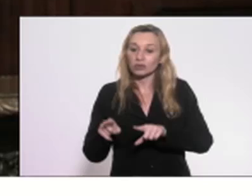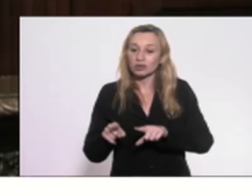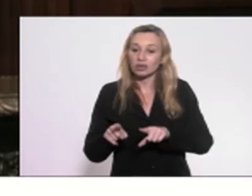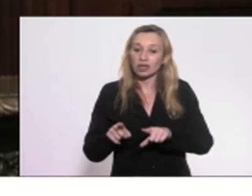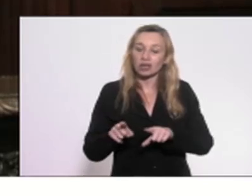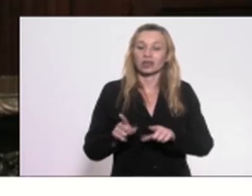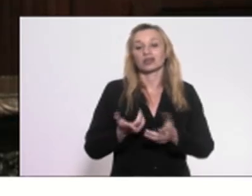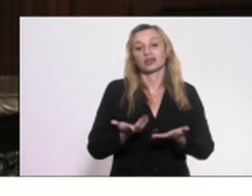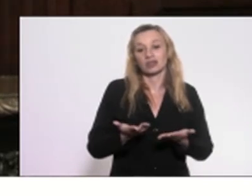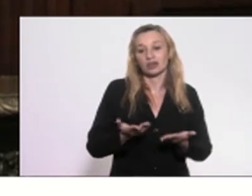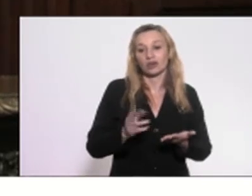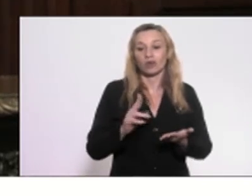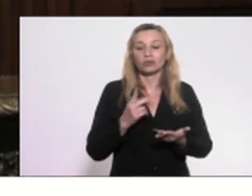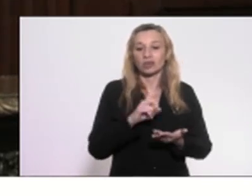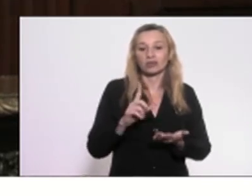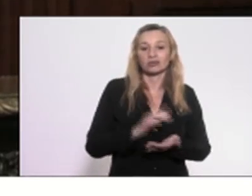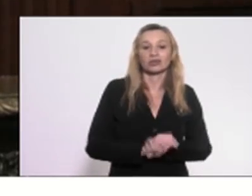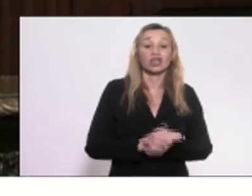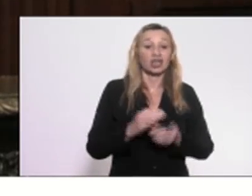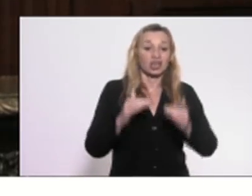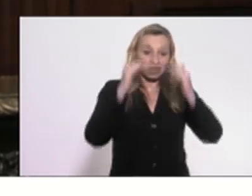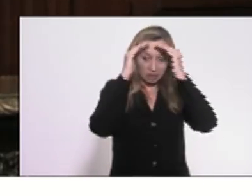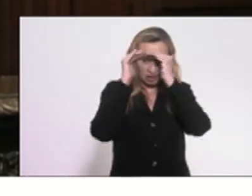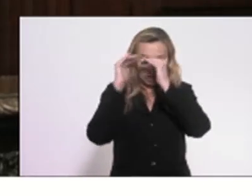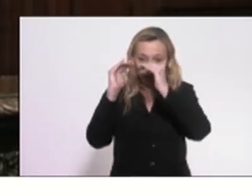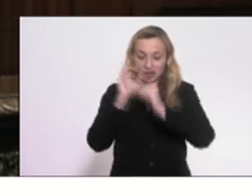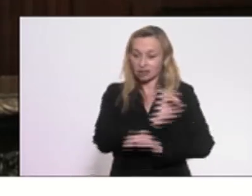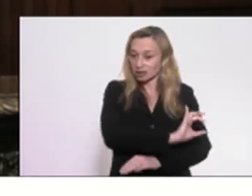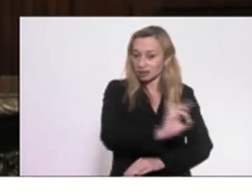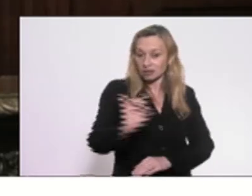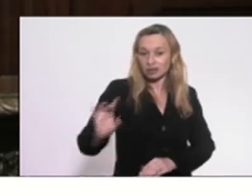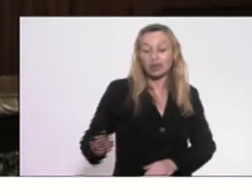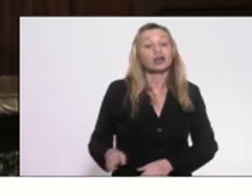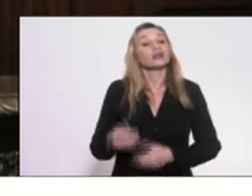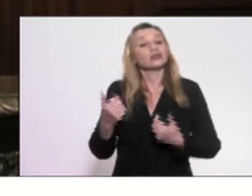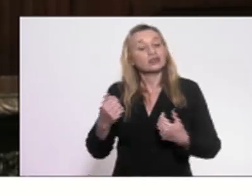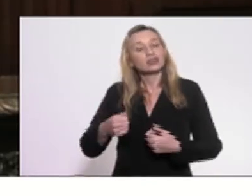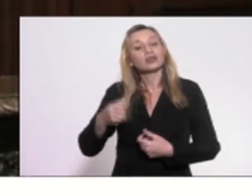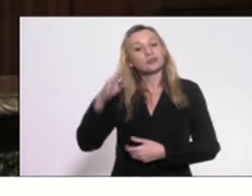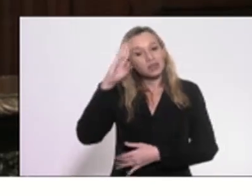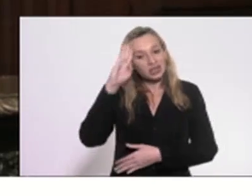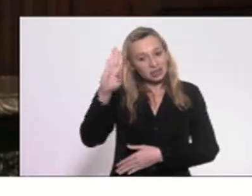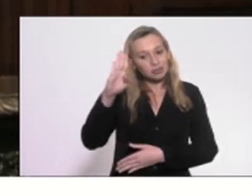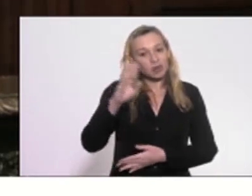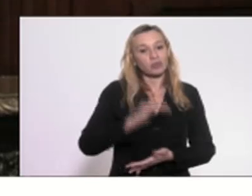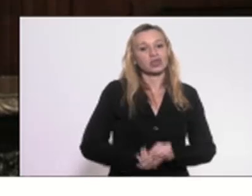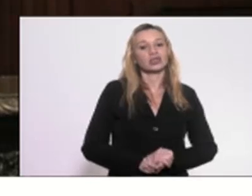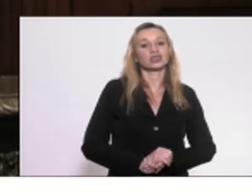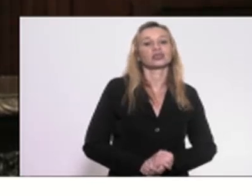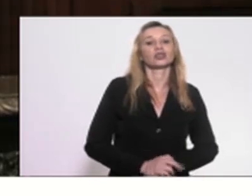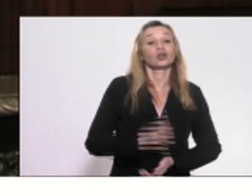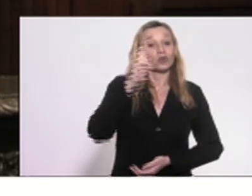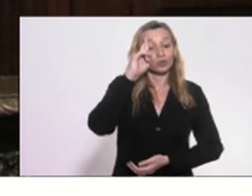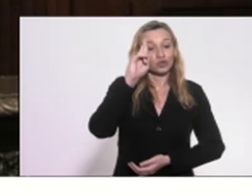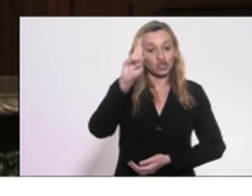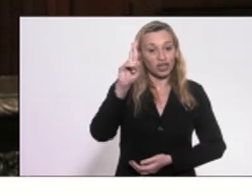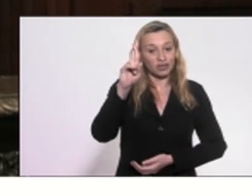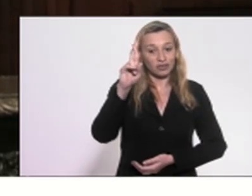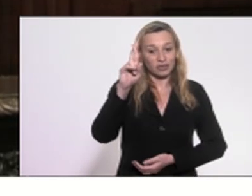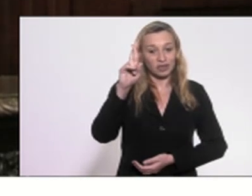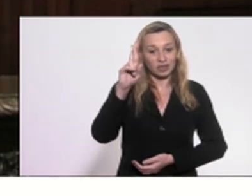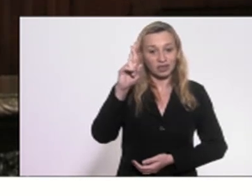respeitarmos mutuamente. E assim devem ser principalmente os chefes de